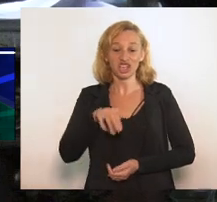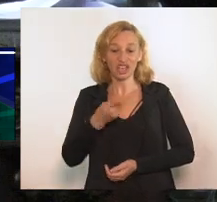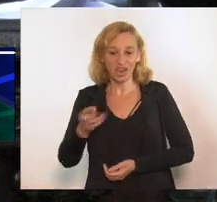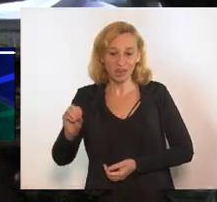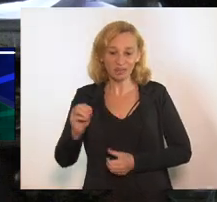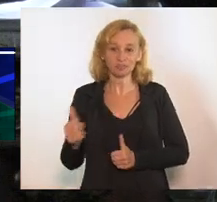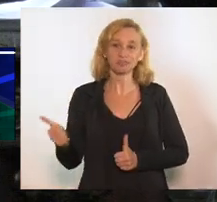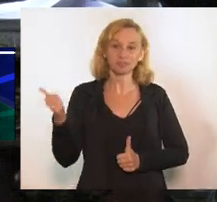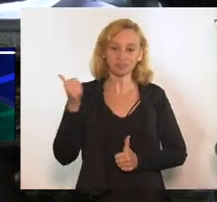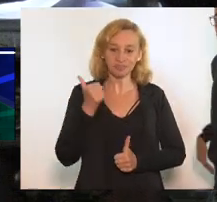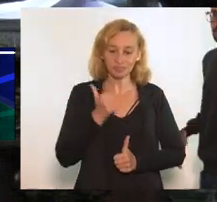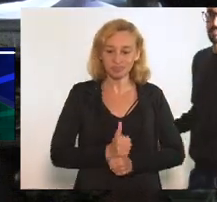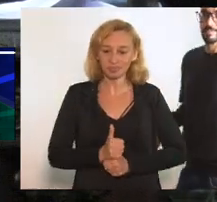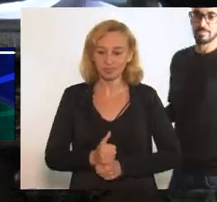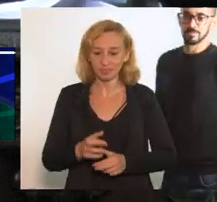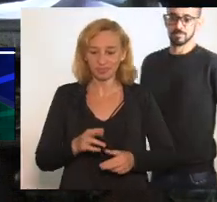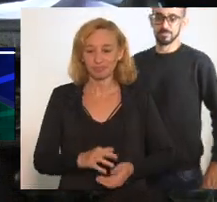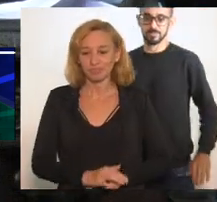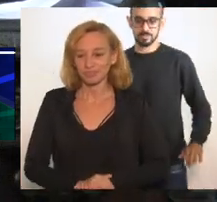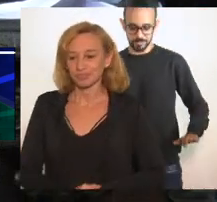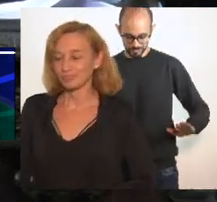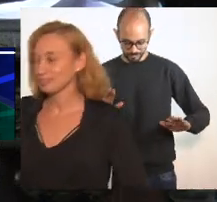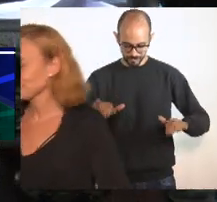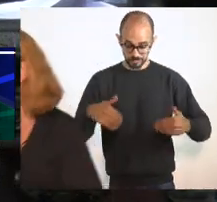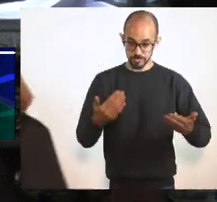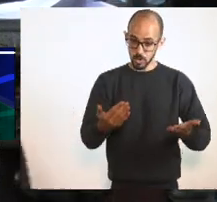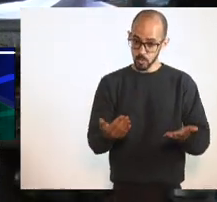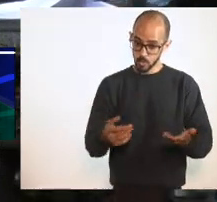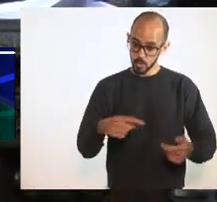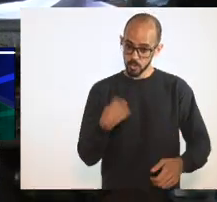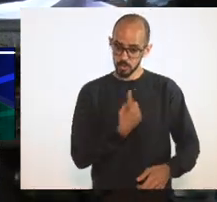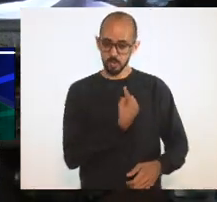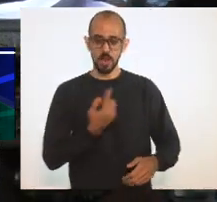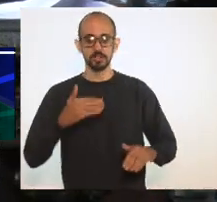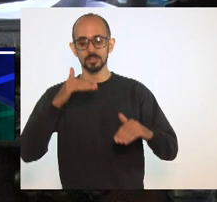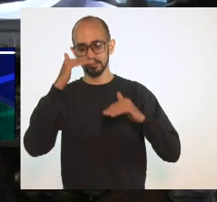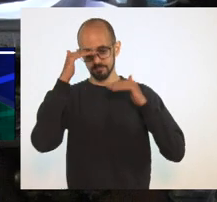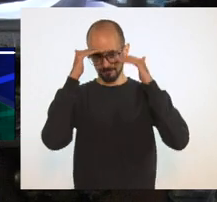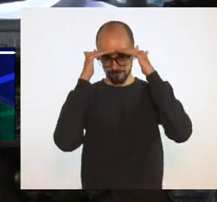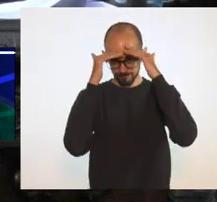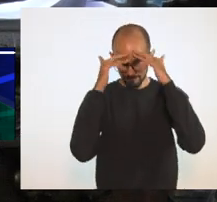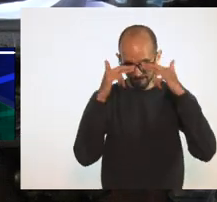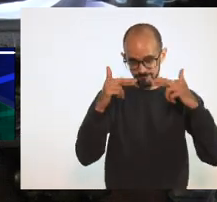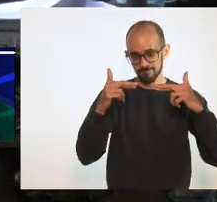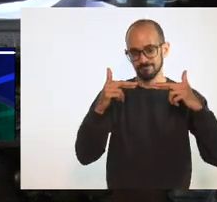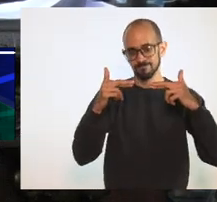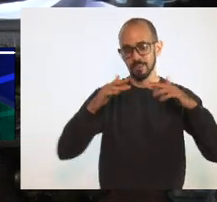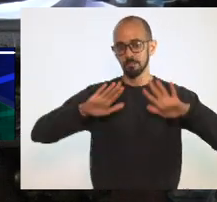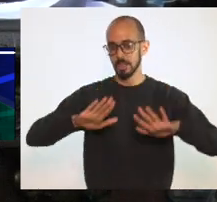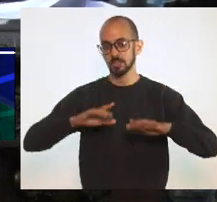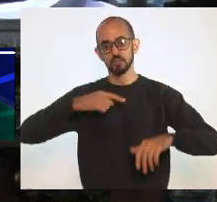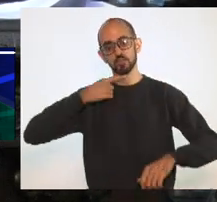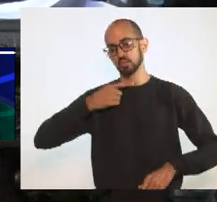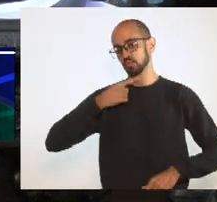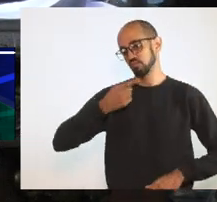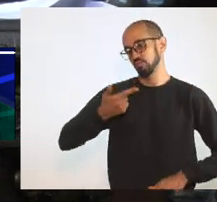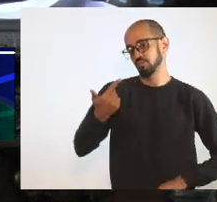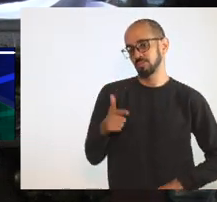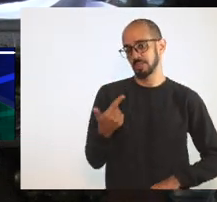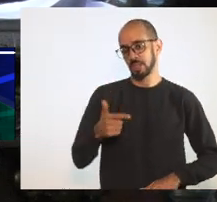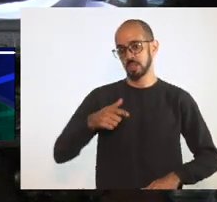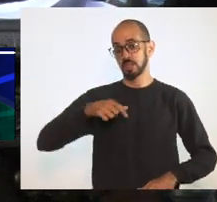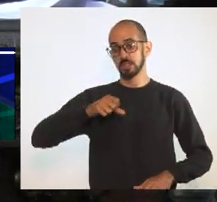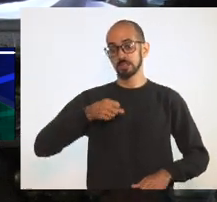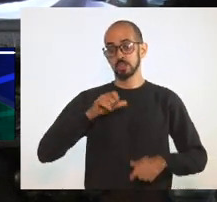Então, a gente respeita, logicamente, mas eu não tenho dúvida que, inclusive, se o Mário Filho fosse